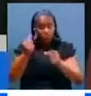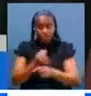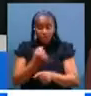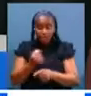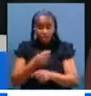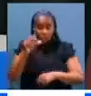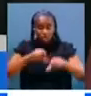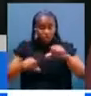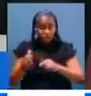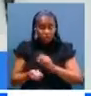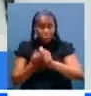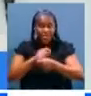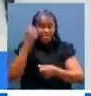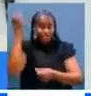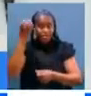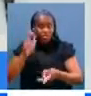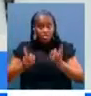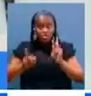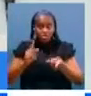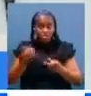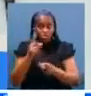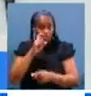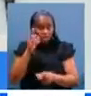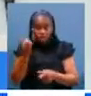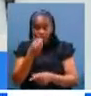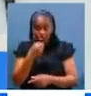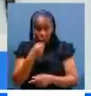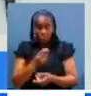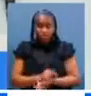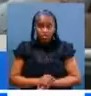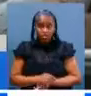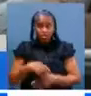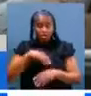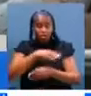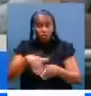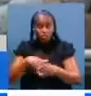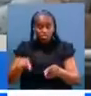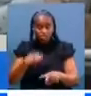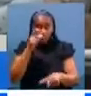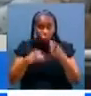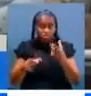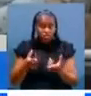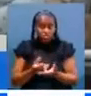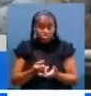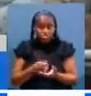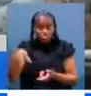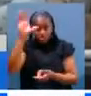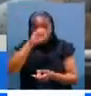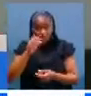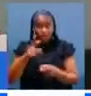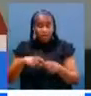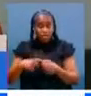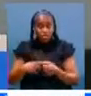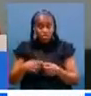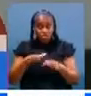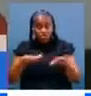mudanças climáticas, meteorologia e segurança alimentar e que inclui também representações do Estado e parceiros a nível de decisores.